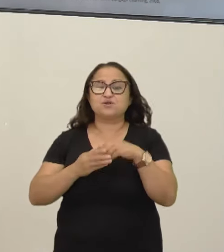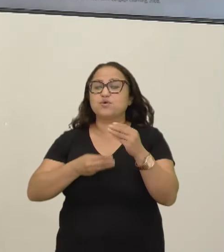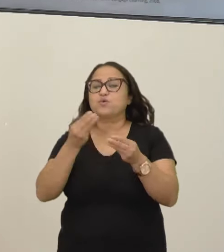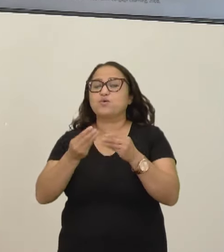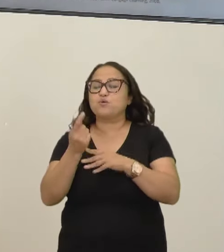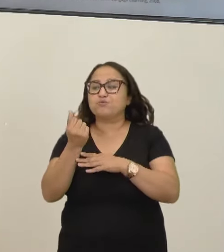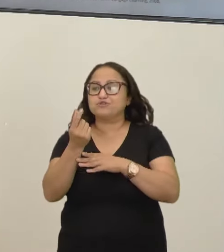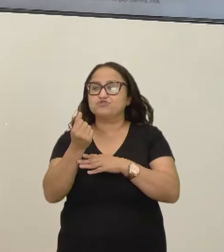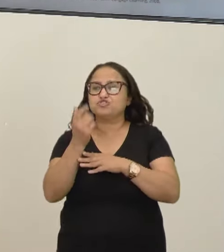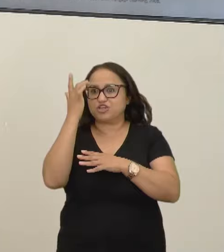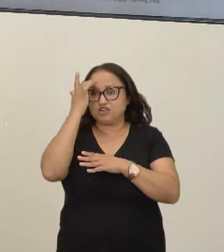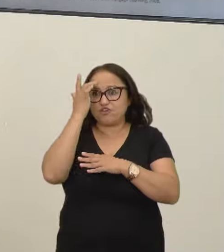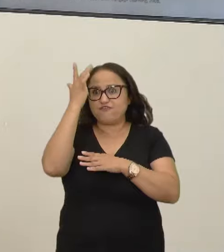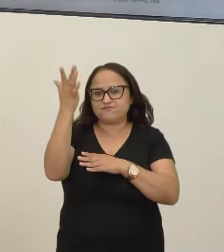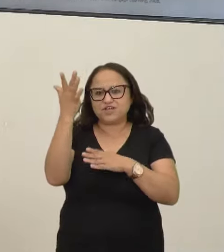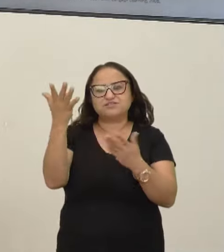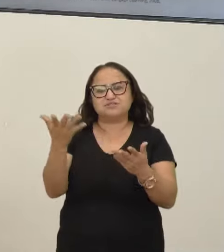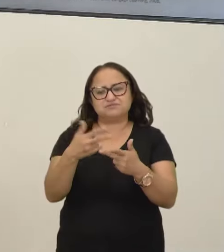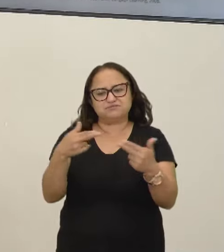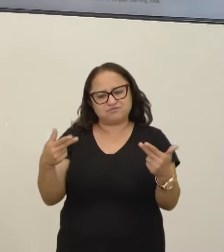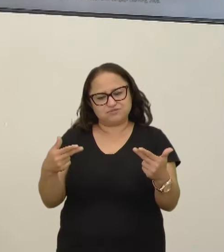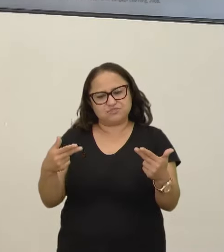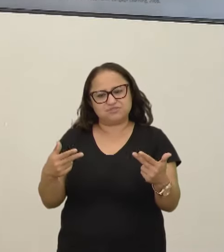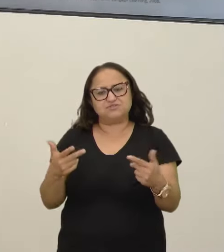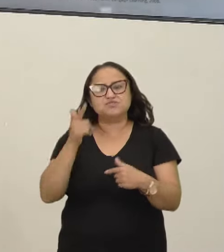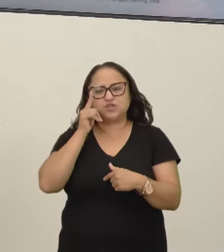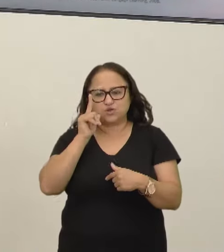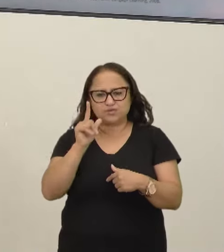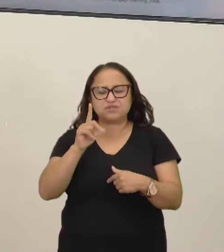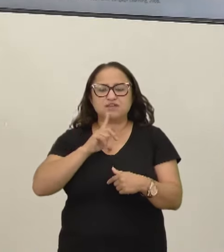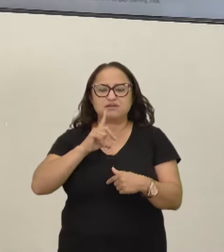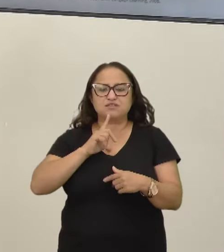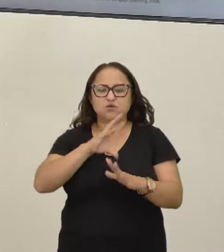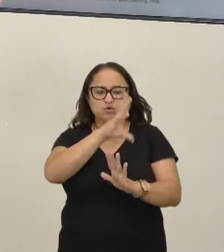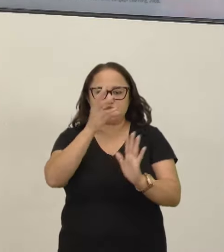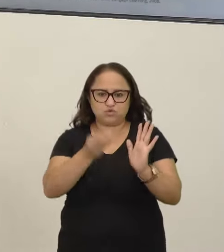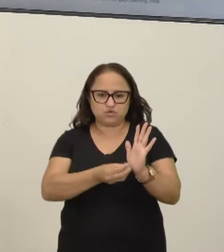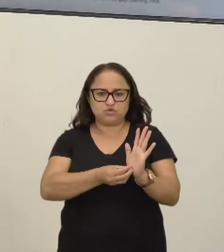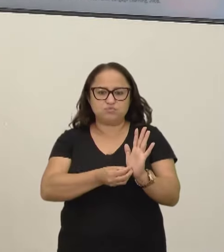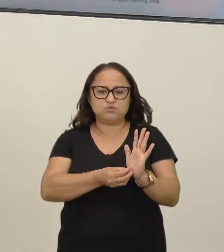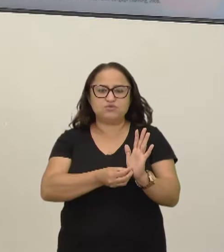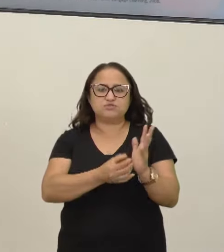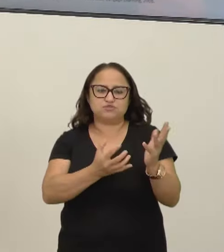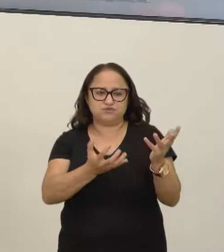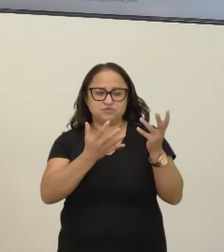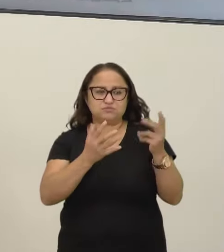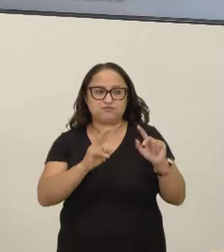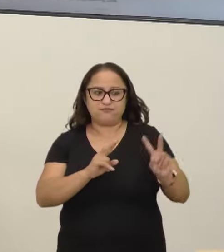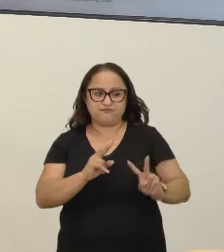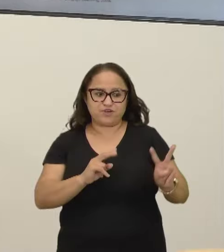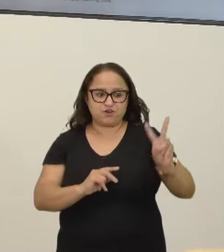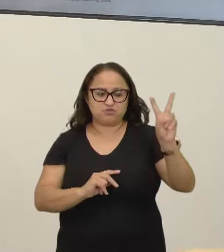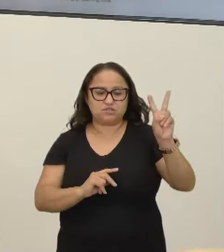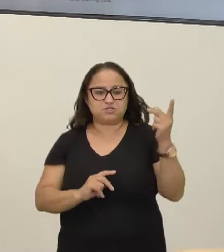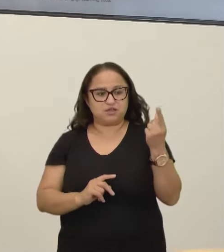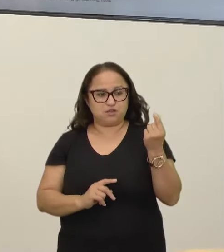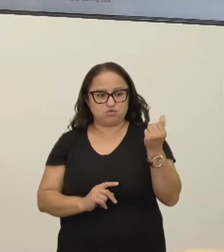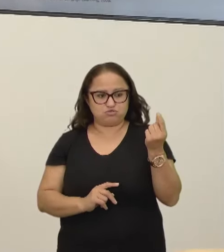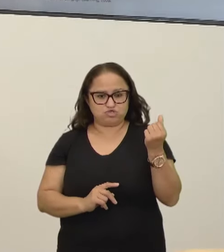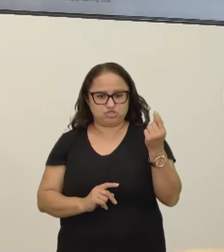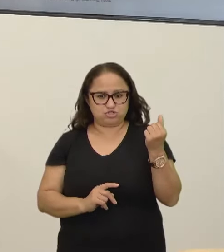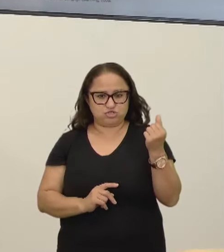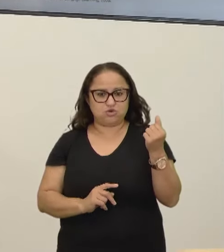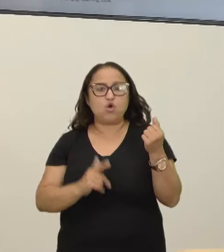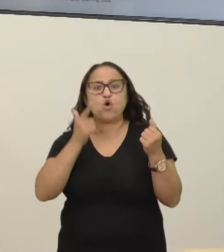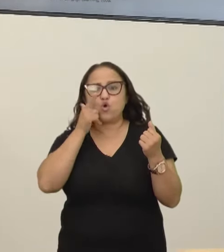dinheiro facilita as coisas, né? Então aí você consegue pegar um bem que todo mundo vai valorizar, que é o dinheiro, e aí você